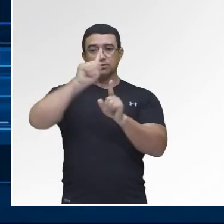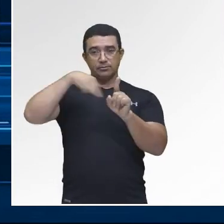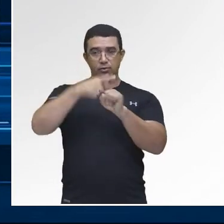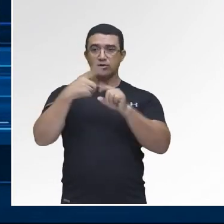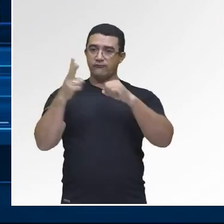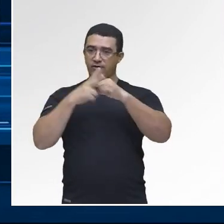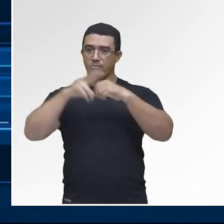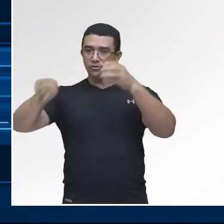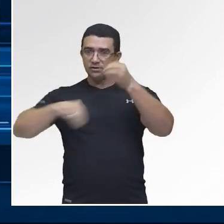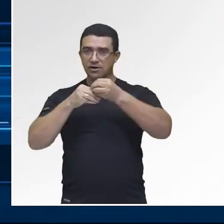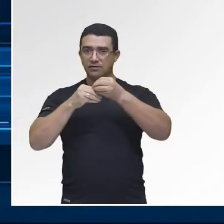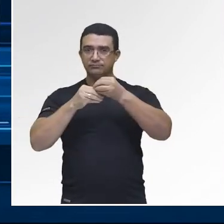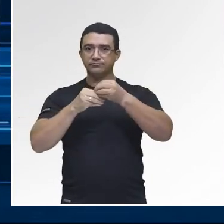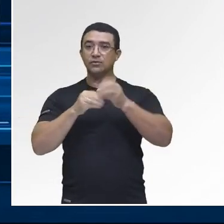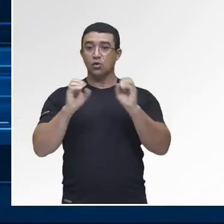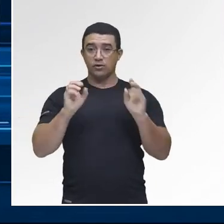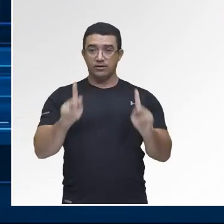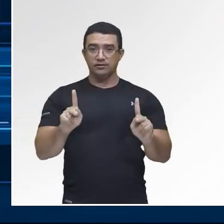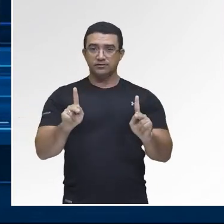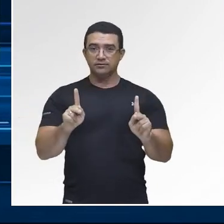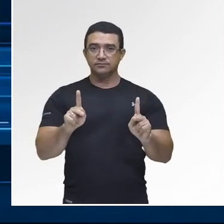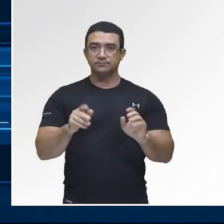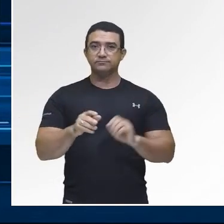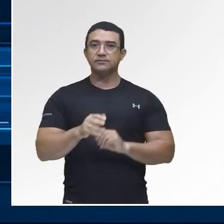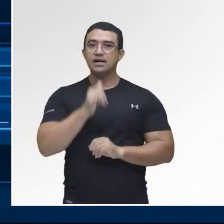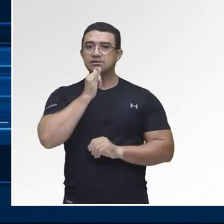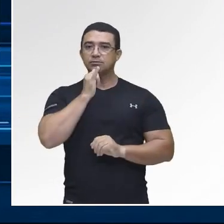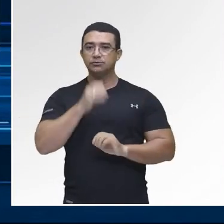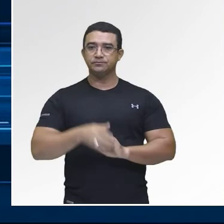not aparece, ok? More examples.